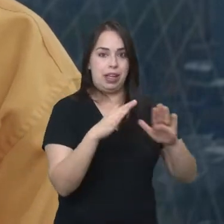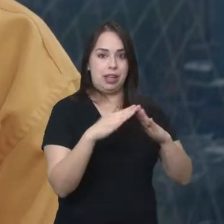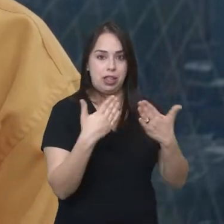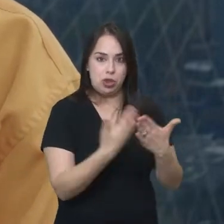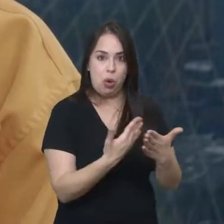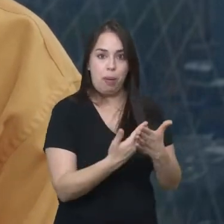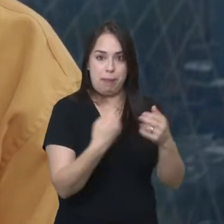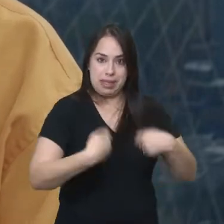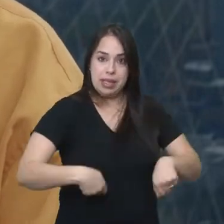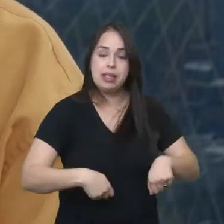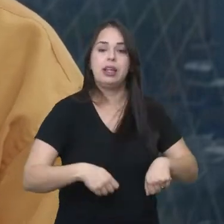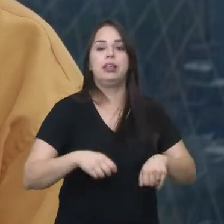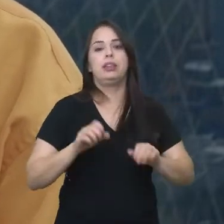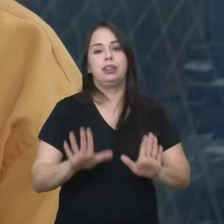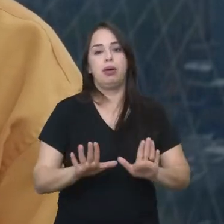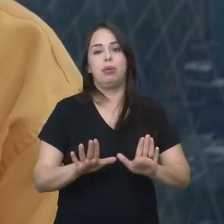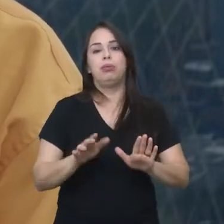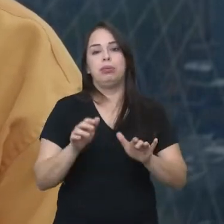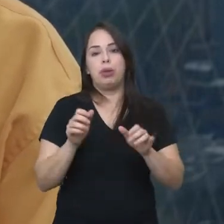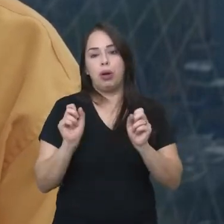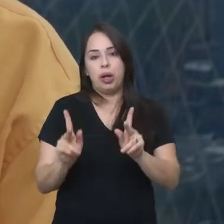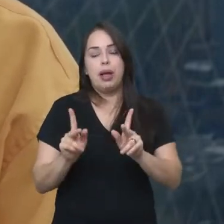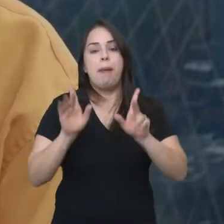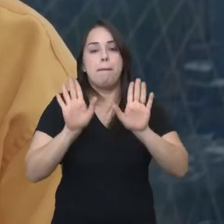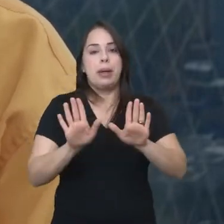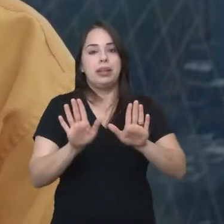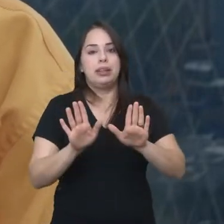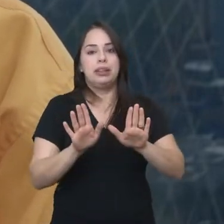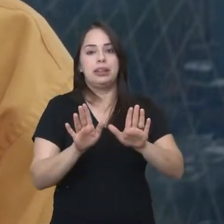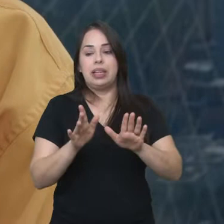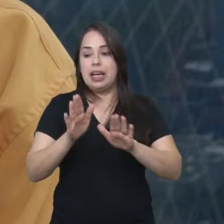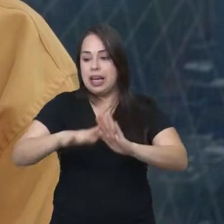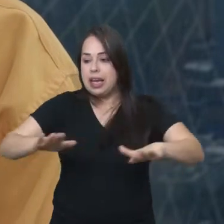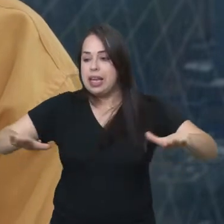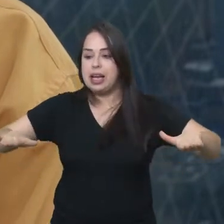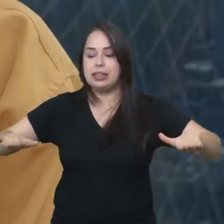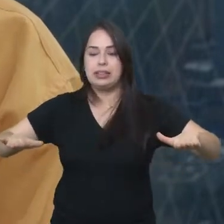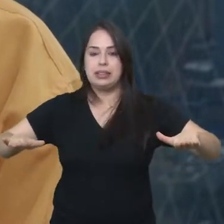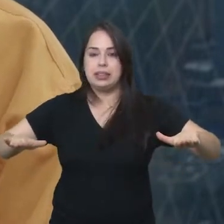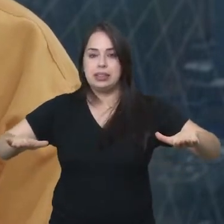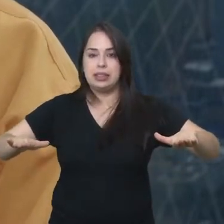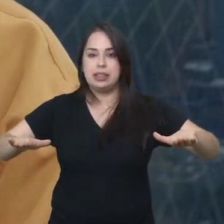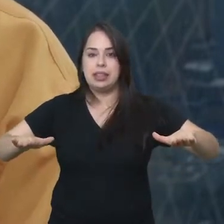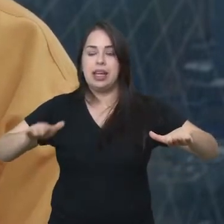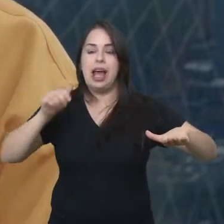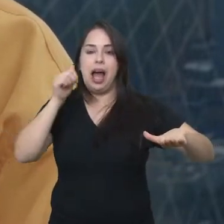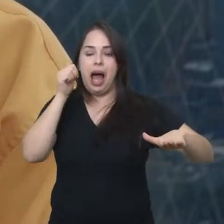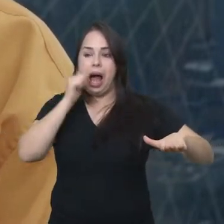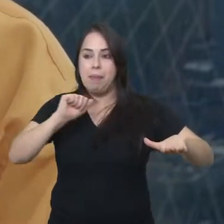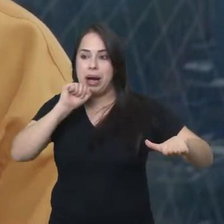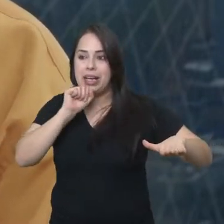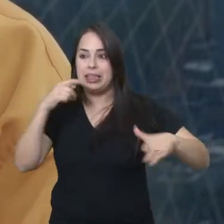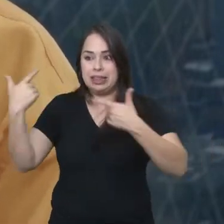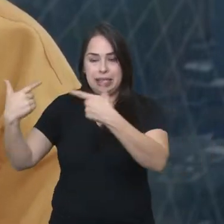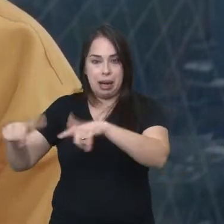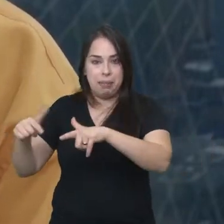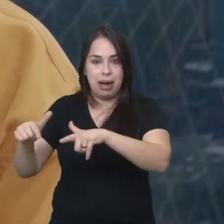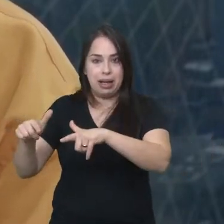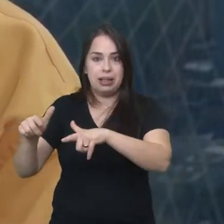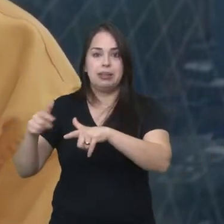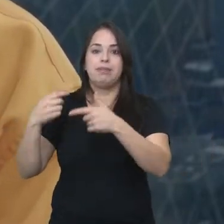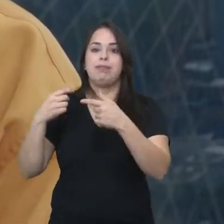não temos criança fora da creche, aquelas que não são mães trabalhadoras, mas aquelas que são mães trabalhadoras ainda